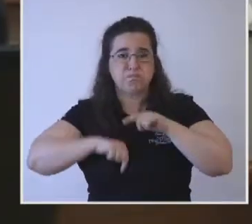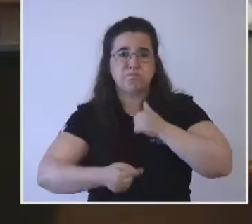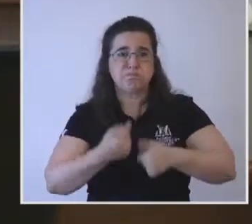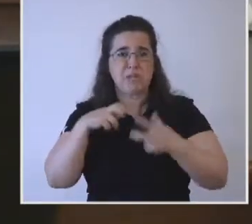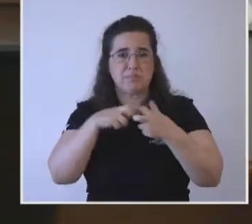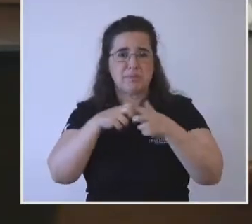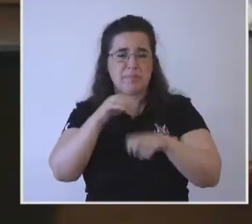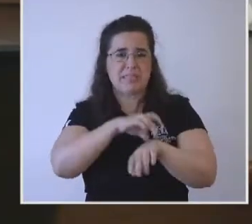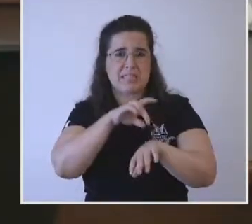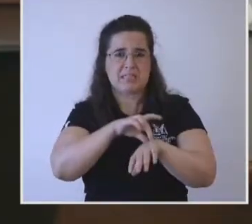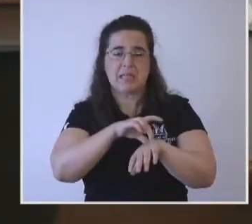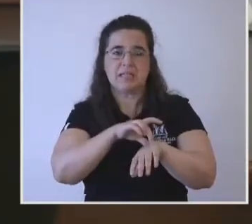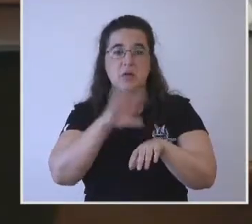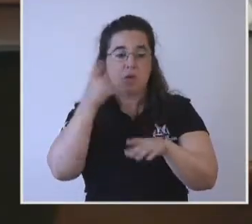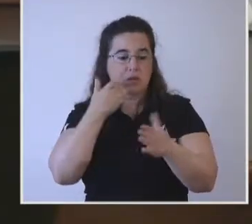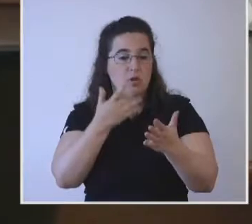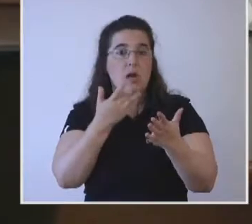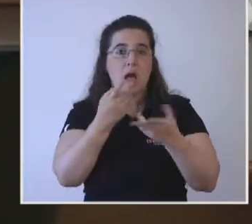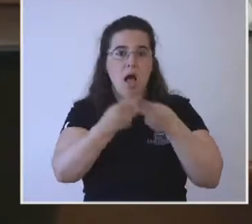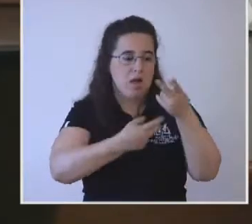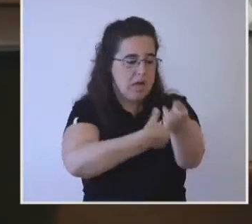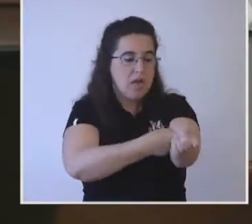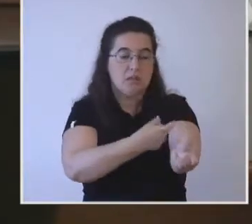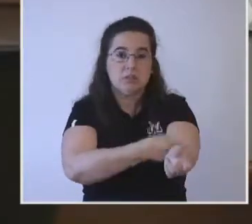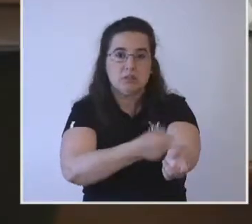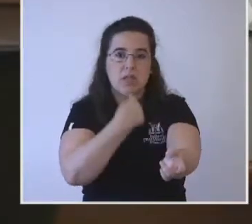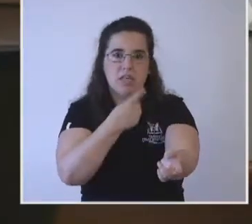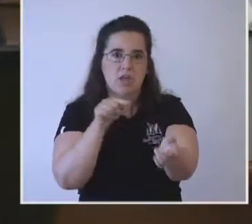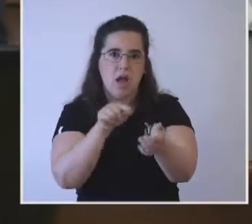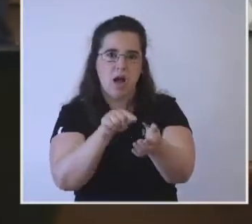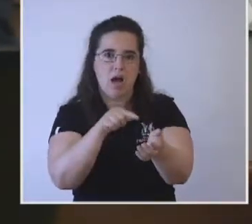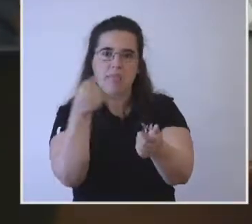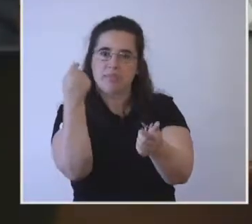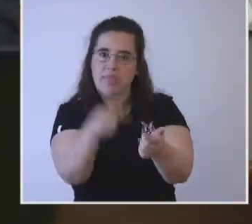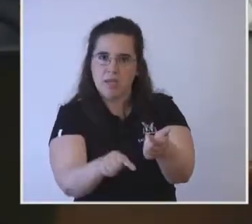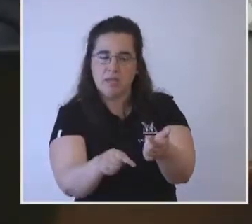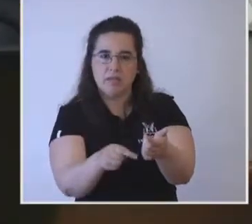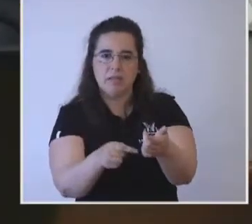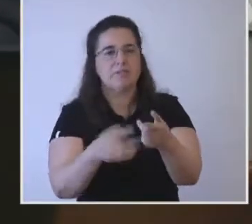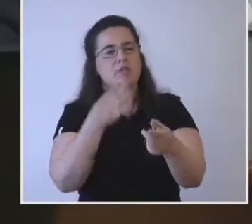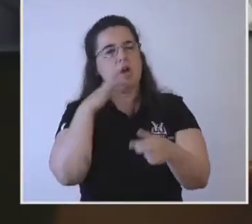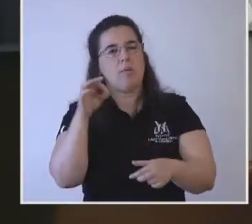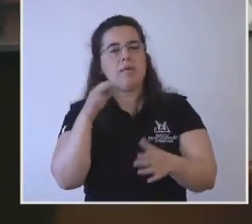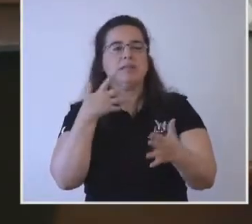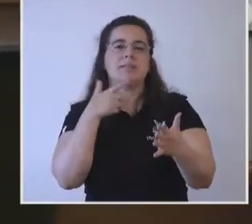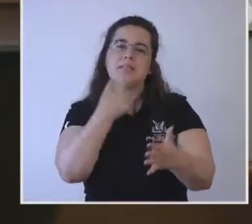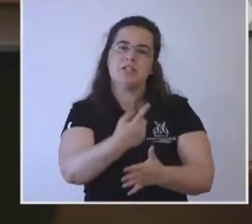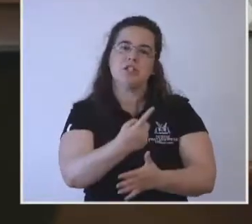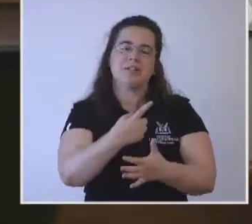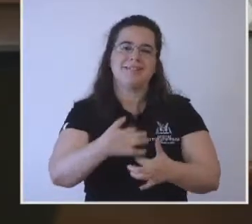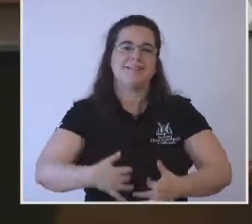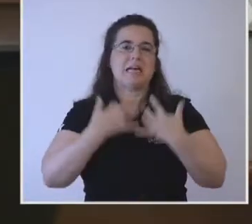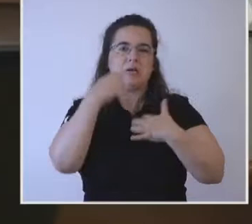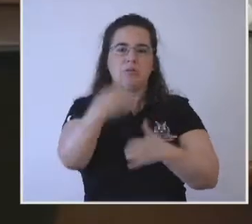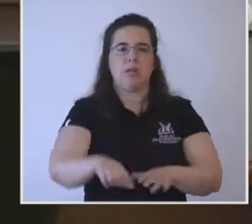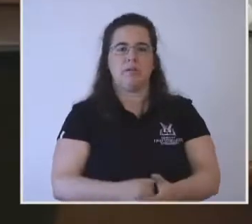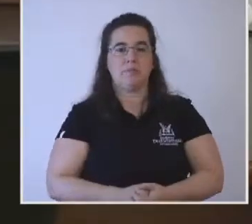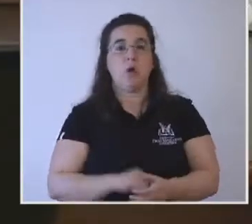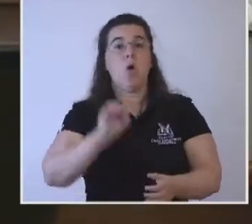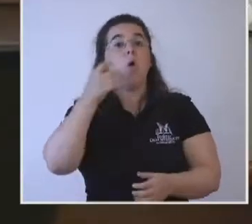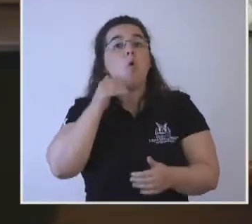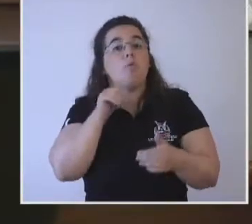têm que investigar muito bem o seu estado de saúde, provavelmente terão um problema relacionado com cancro. Não quer dizer que tenha, pode vir a